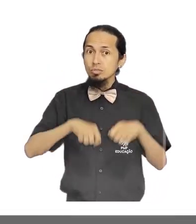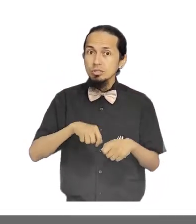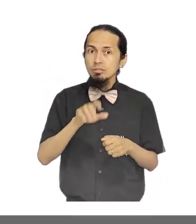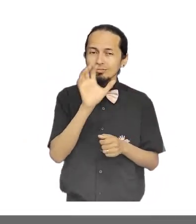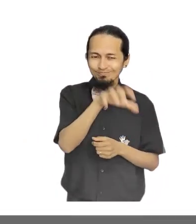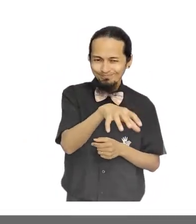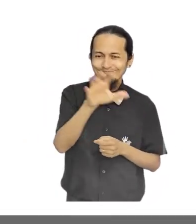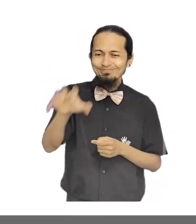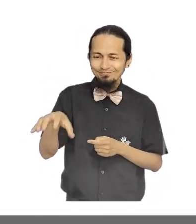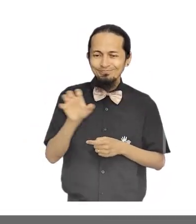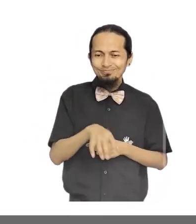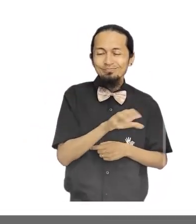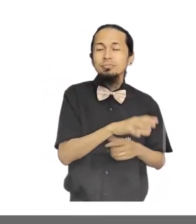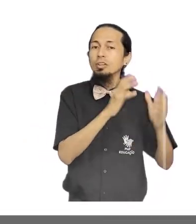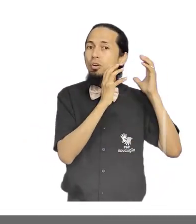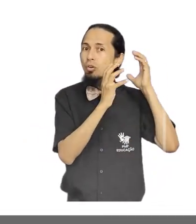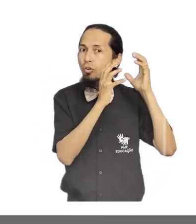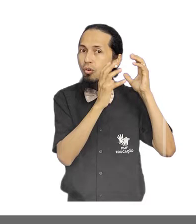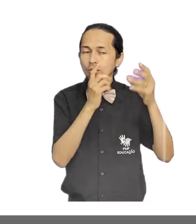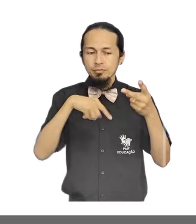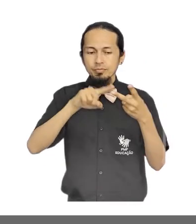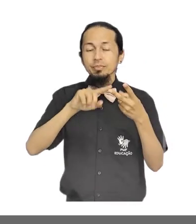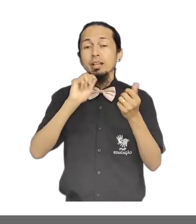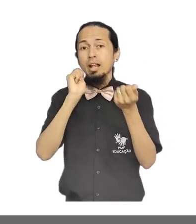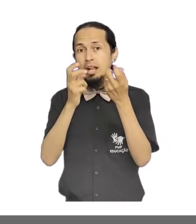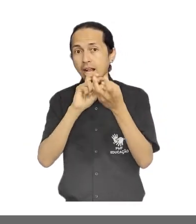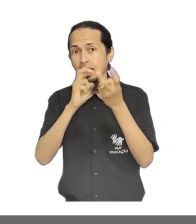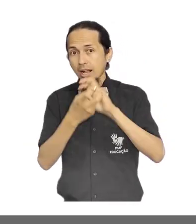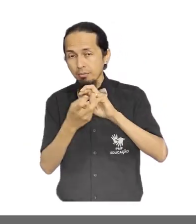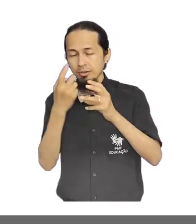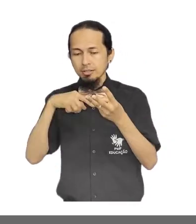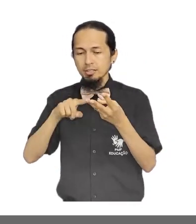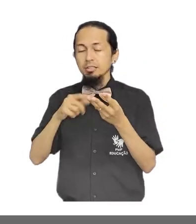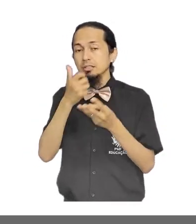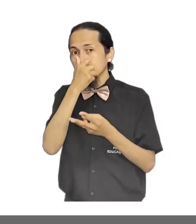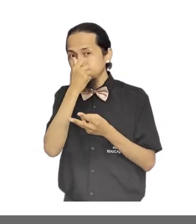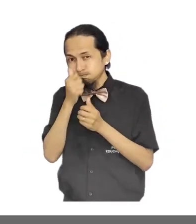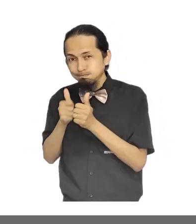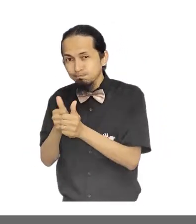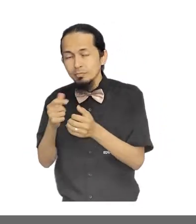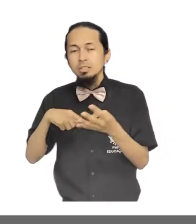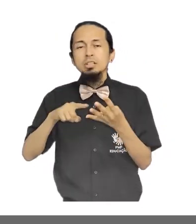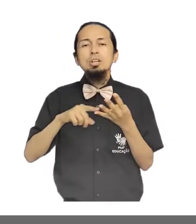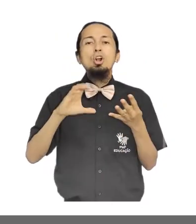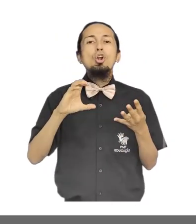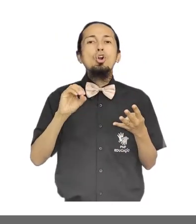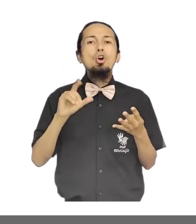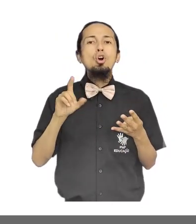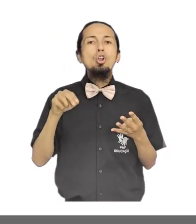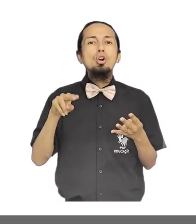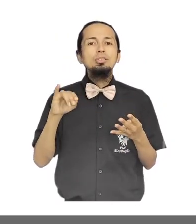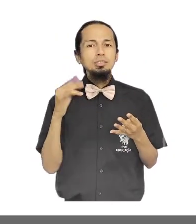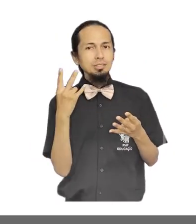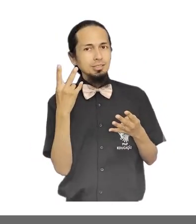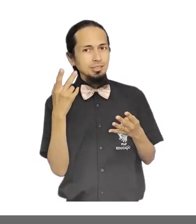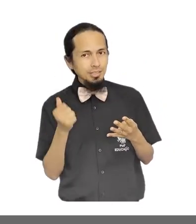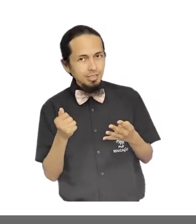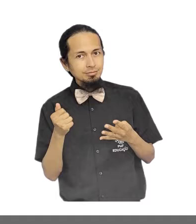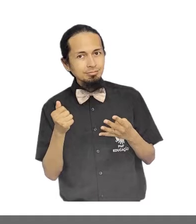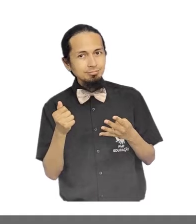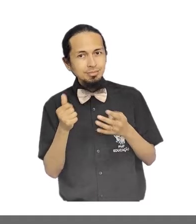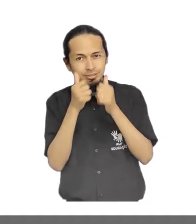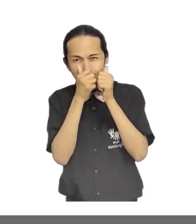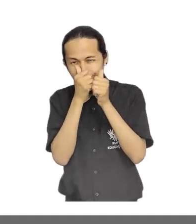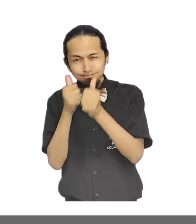possíveis centralidades: Coqueiros, Capoeiras, Estreito e Coloninha Balneário